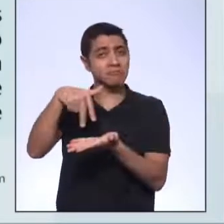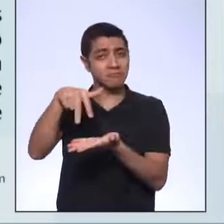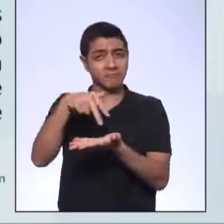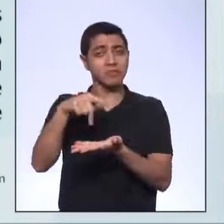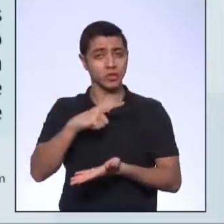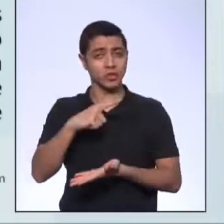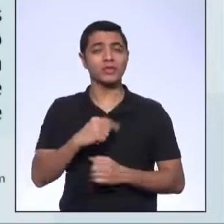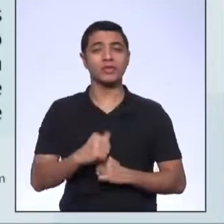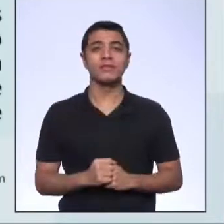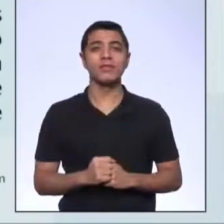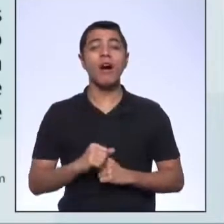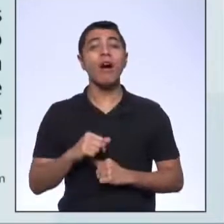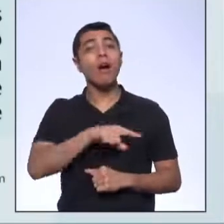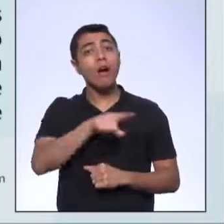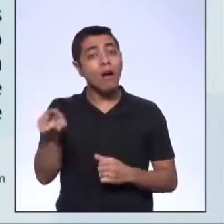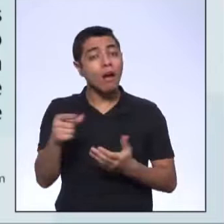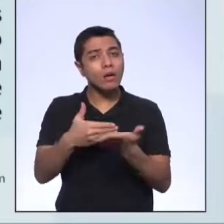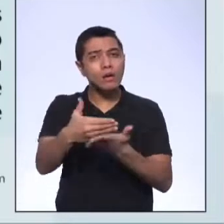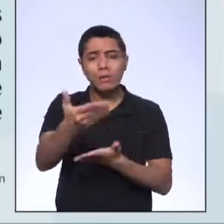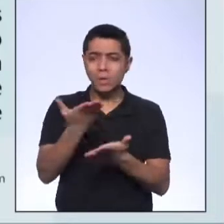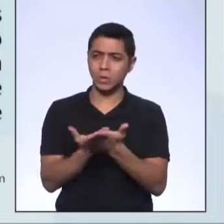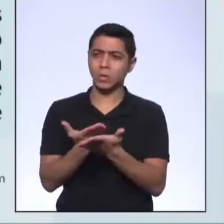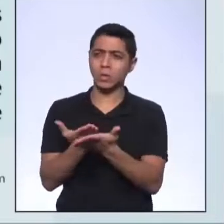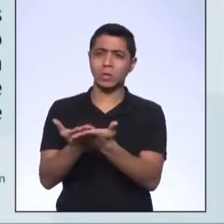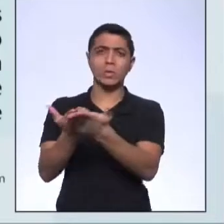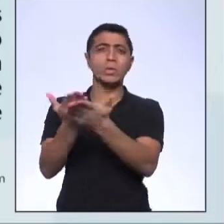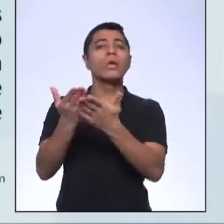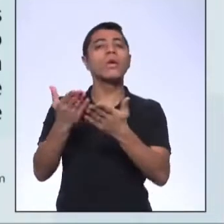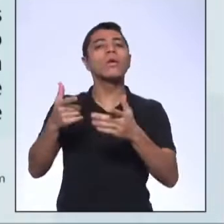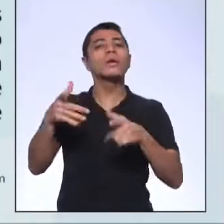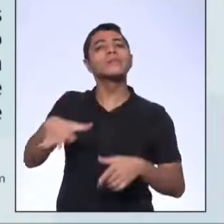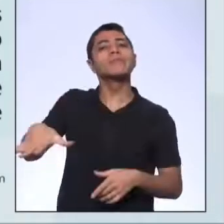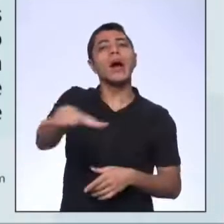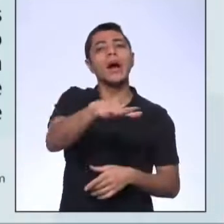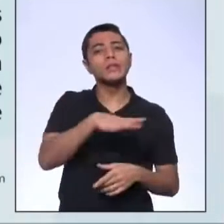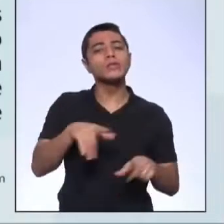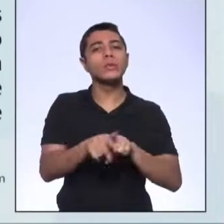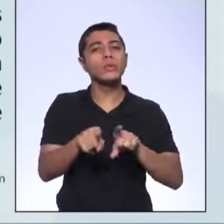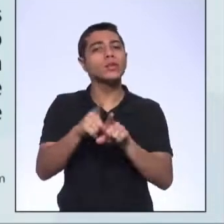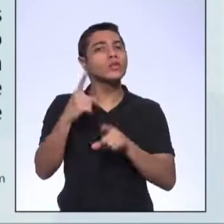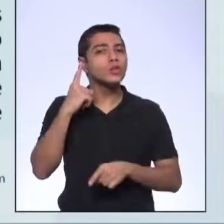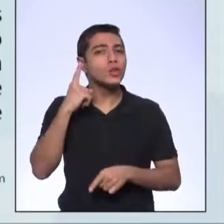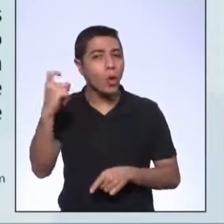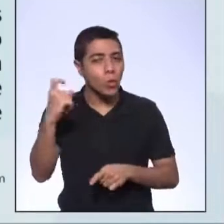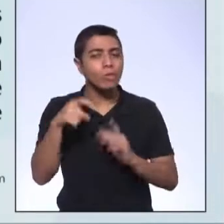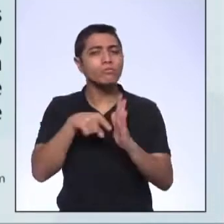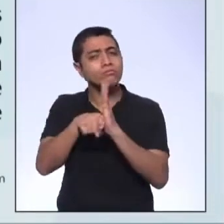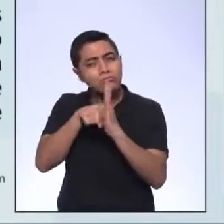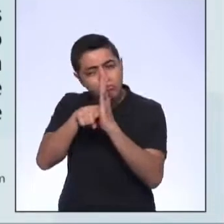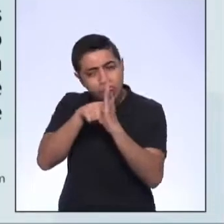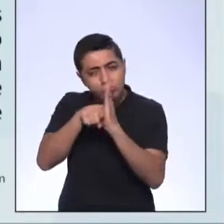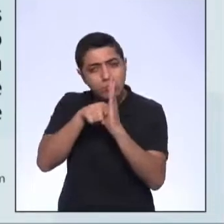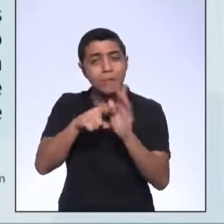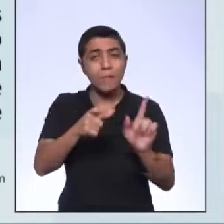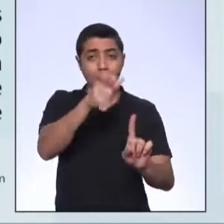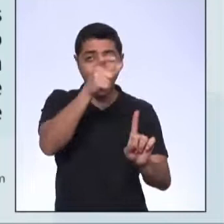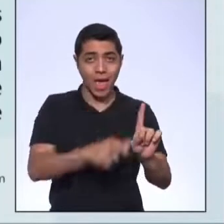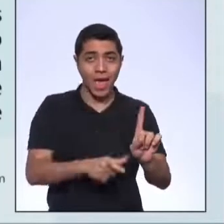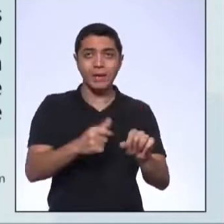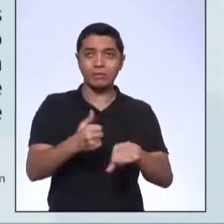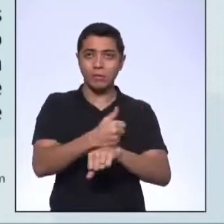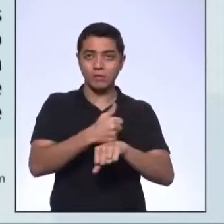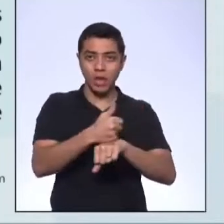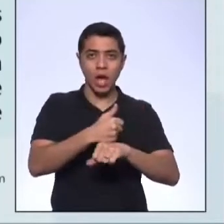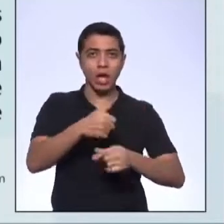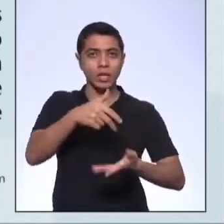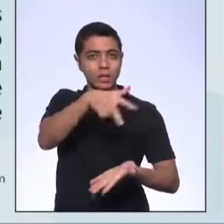assim promoveu uma democratização do espaço e do Som tirando o bailarino do centro em